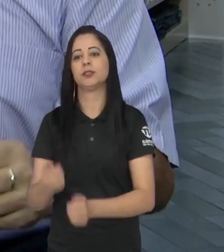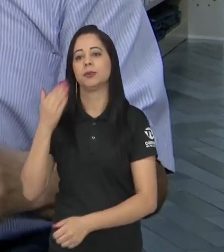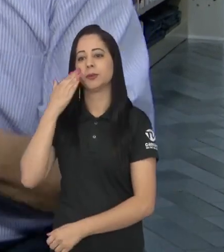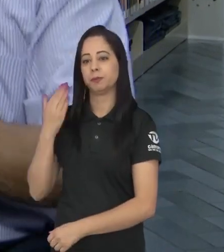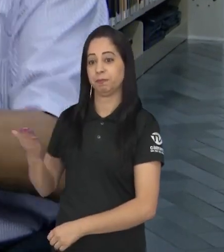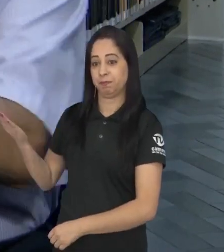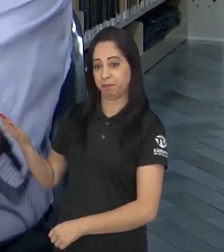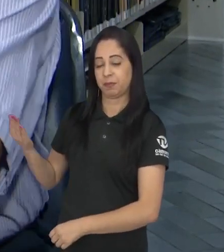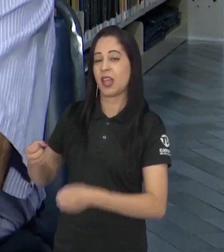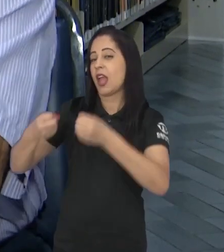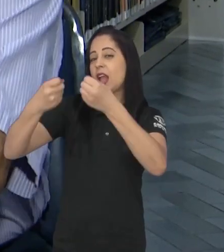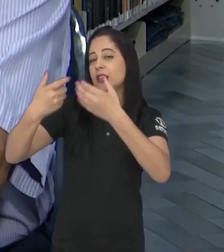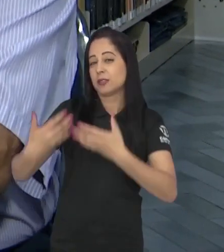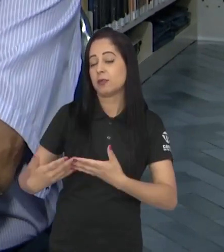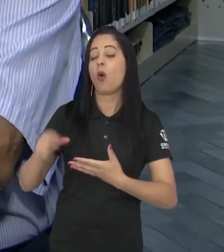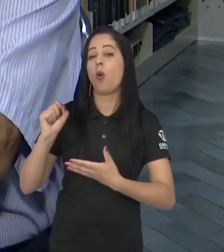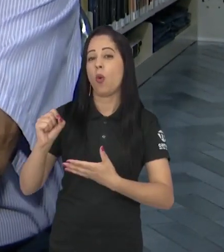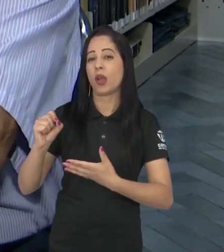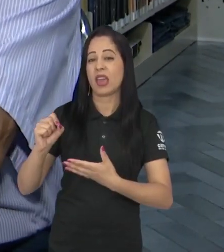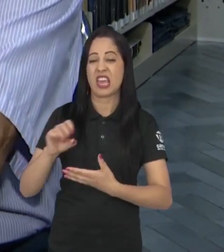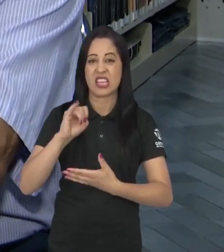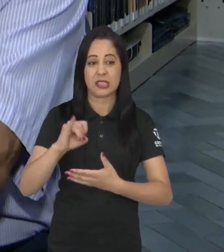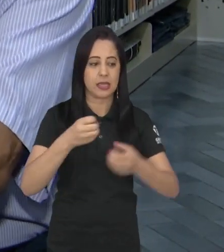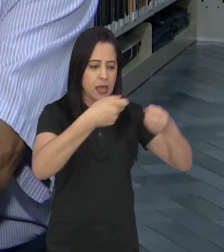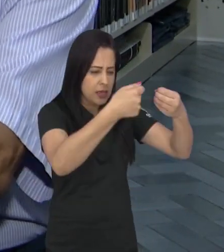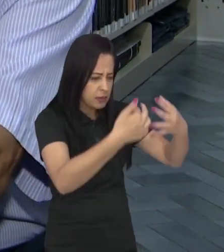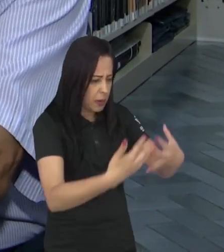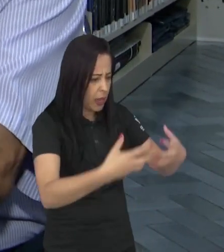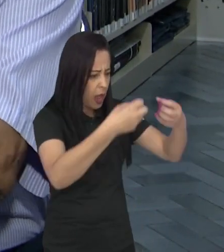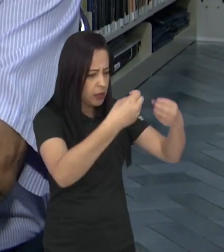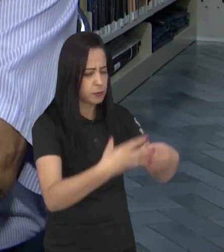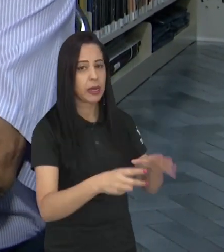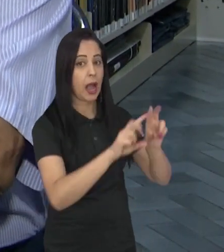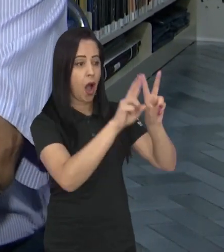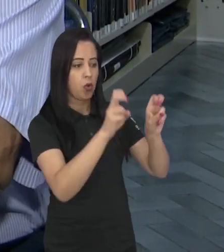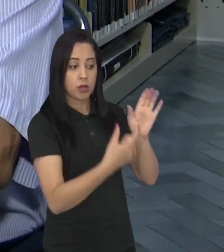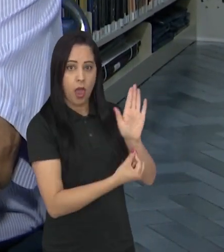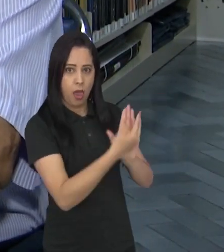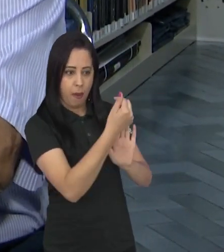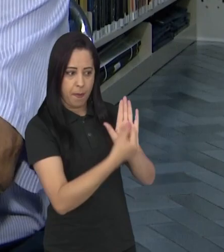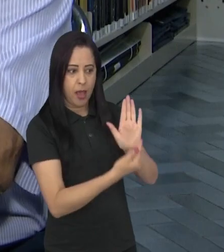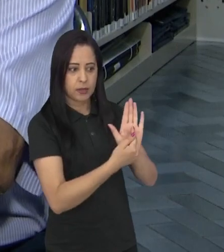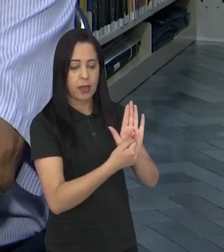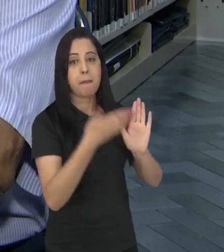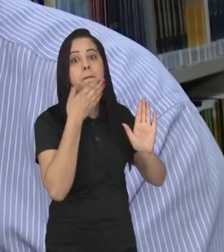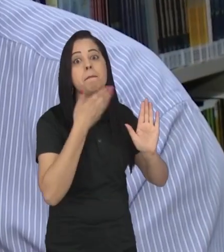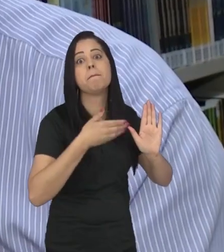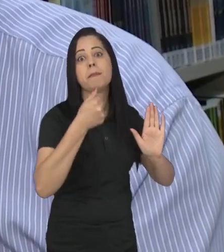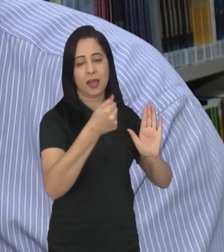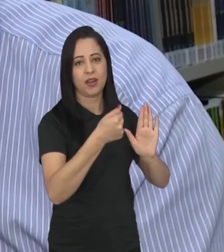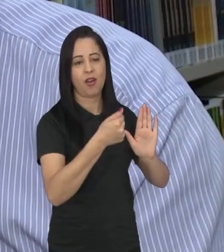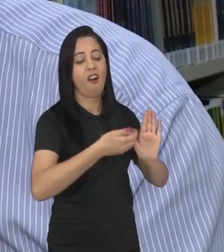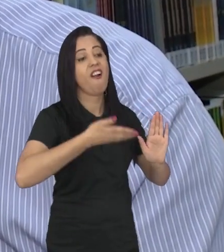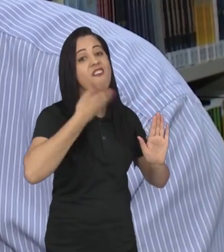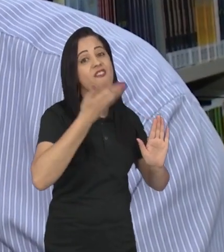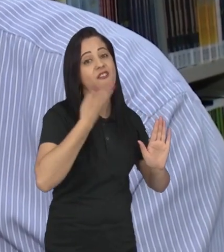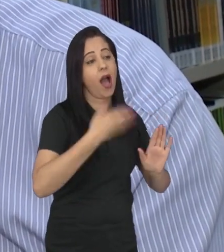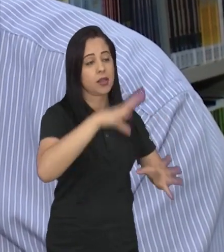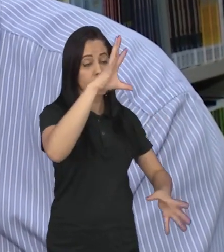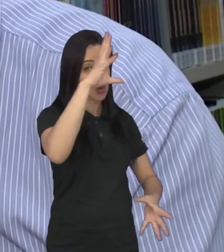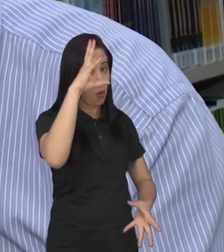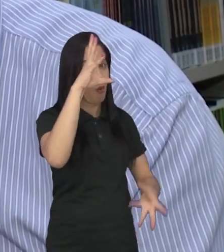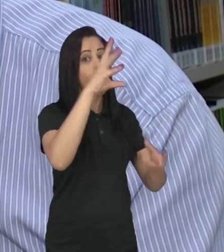que explicar sobre o orçamento familiar para as crianças é o caminho, pois elas ainda não possuem vícios e são mais fáceis de